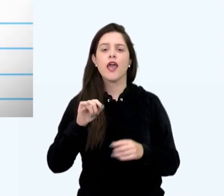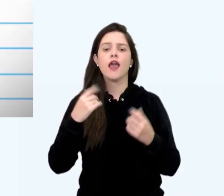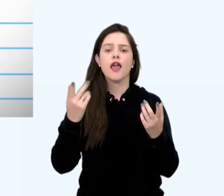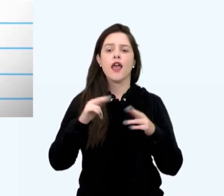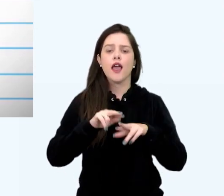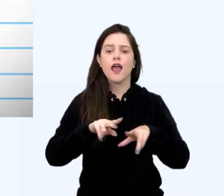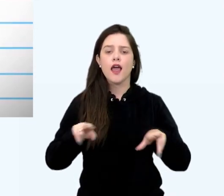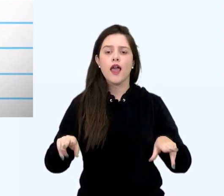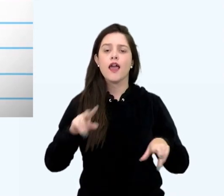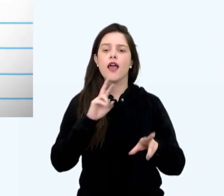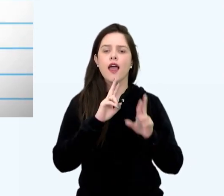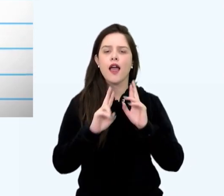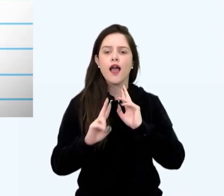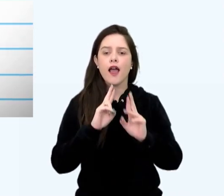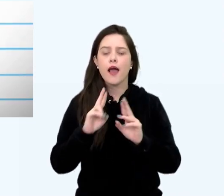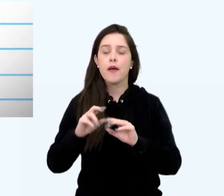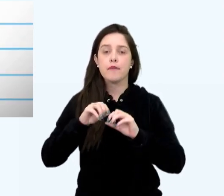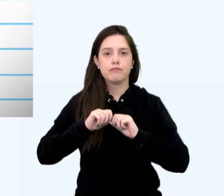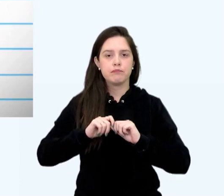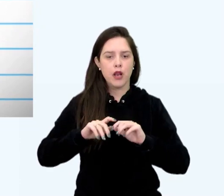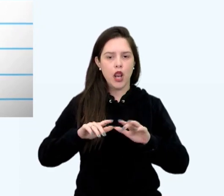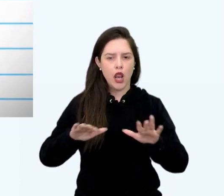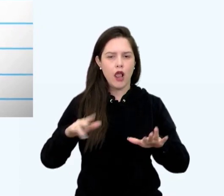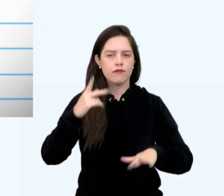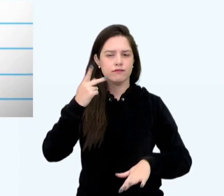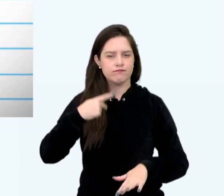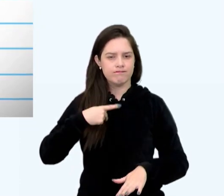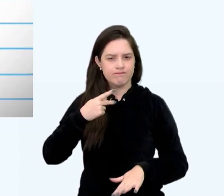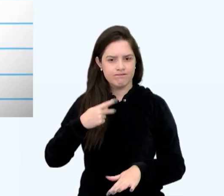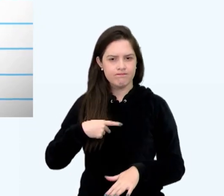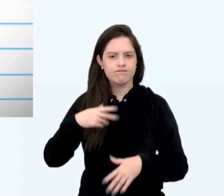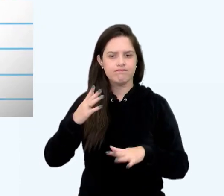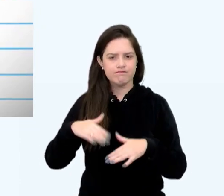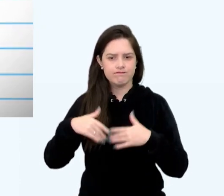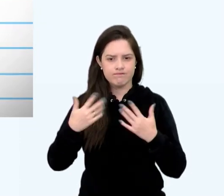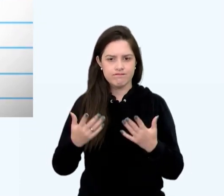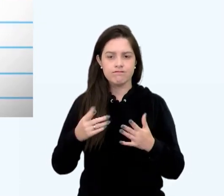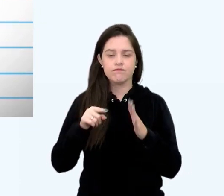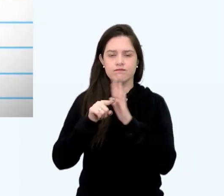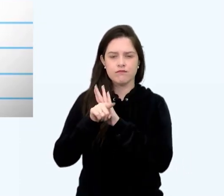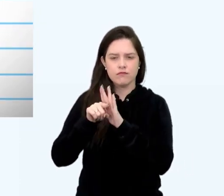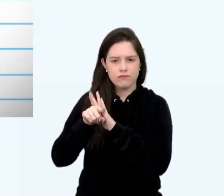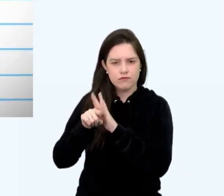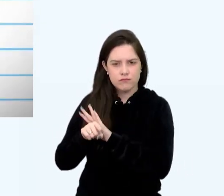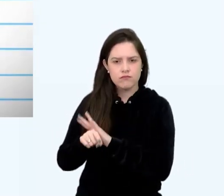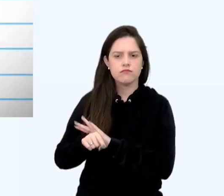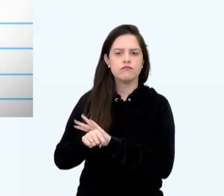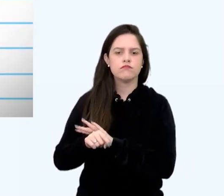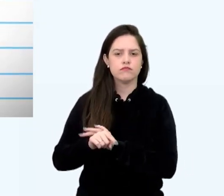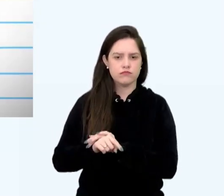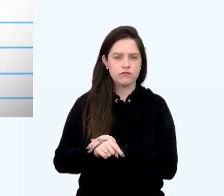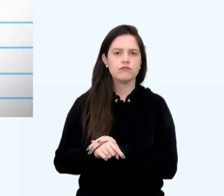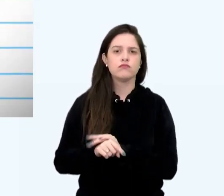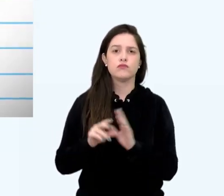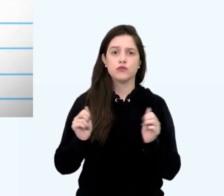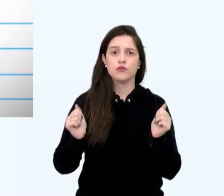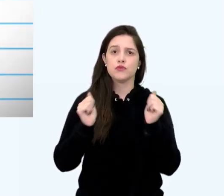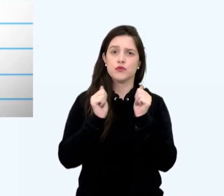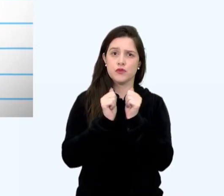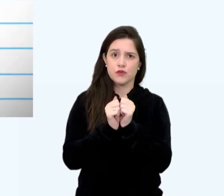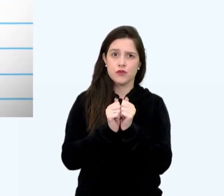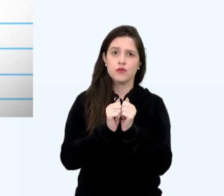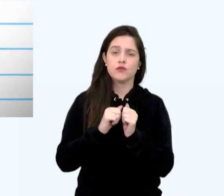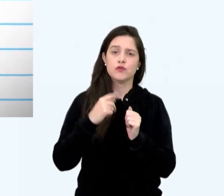Nenhuma resposta é divulgada individualmente, de modo que permita a identificação de quem respondeu. Seus dados, junto com as